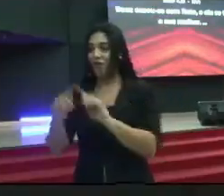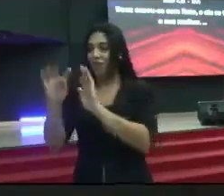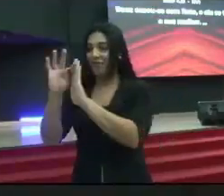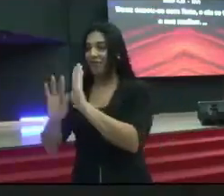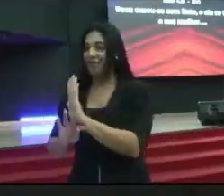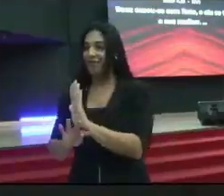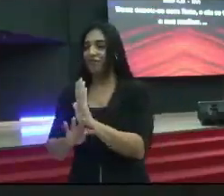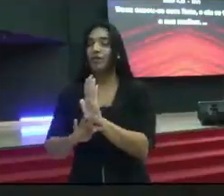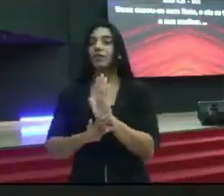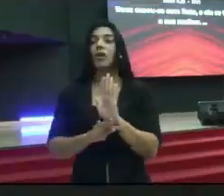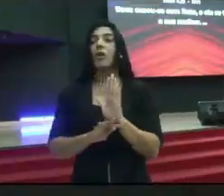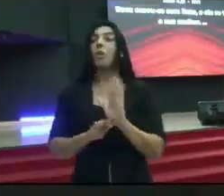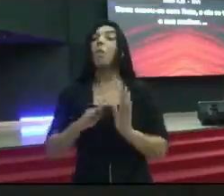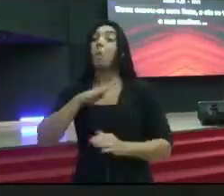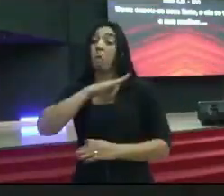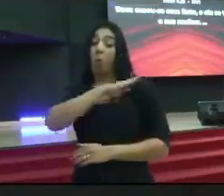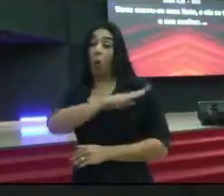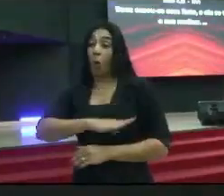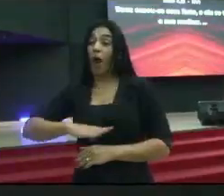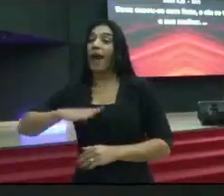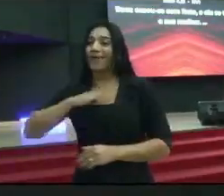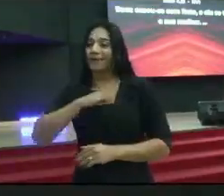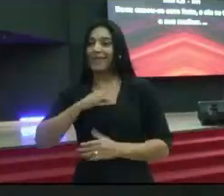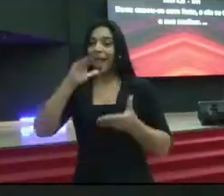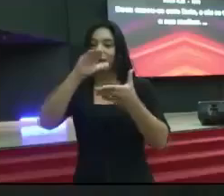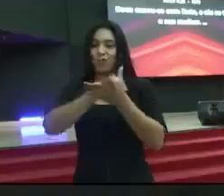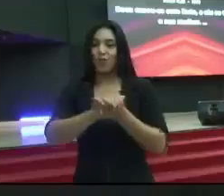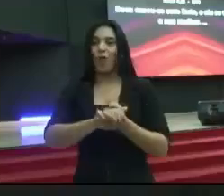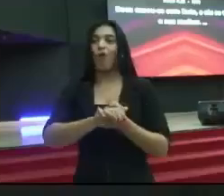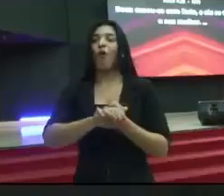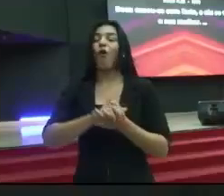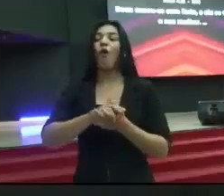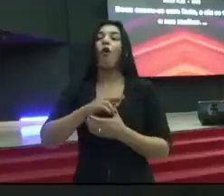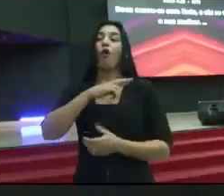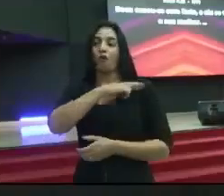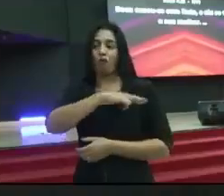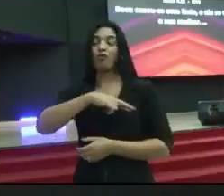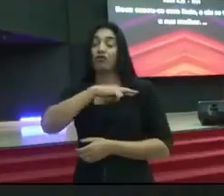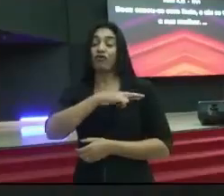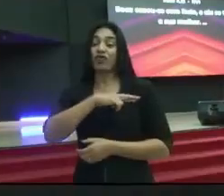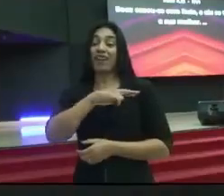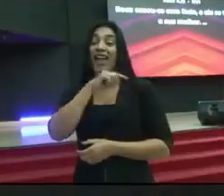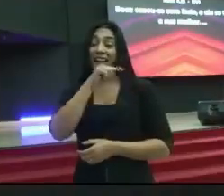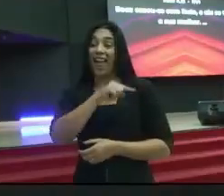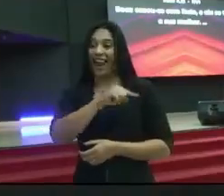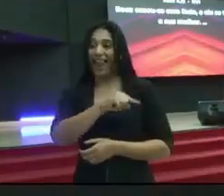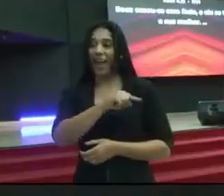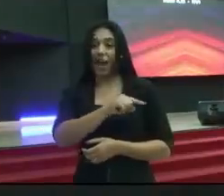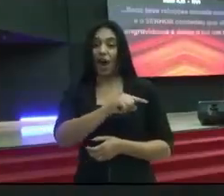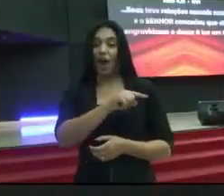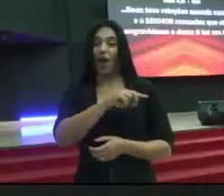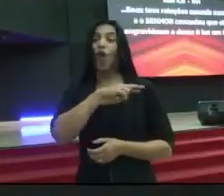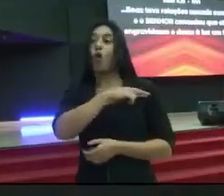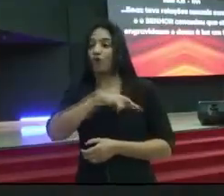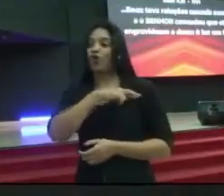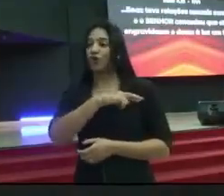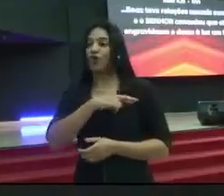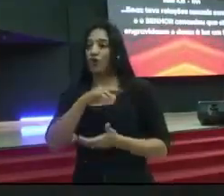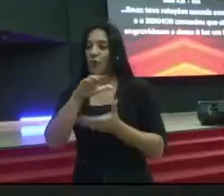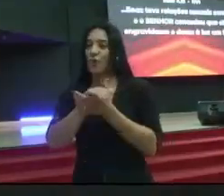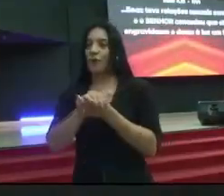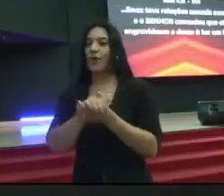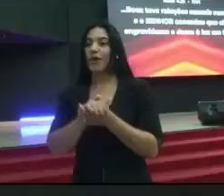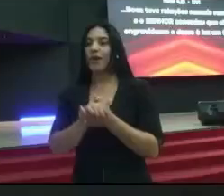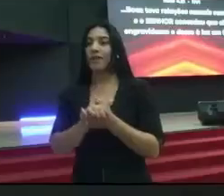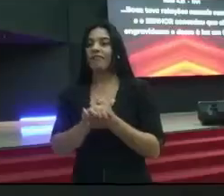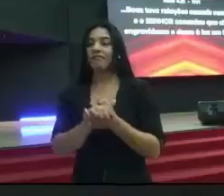4:13 diz assim: Boaz casou-se com Rute, e ela se tornou sua mulher. Boaz a